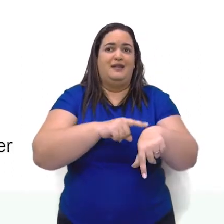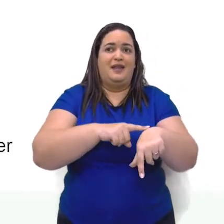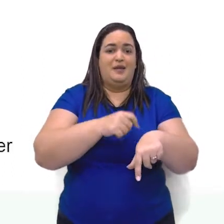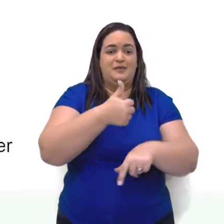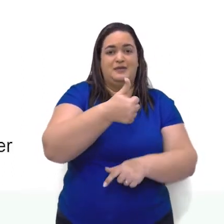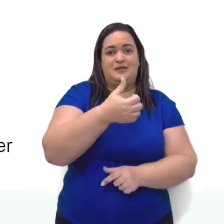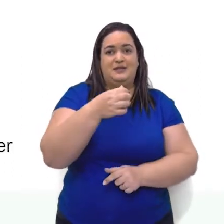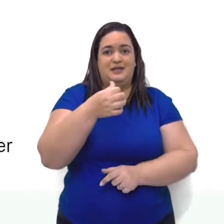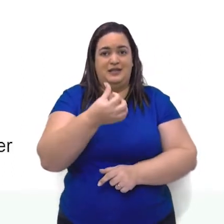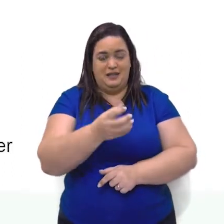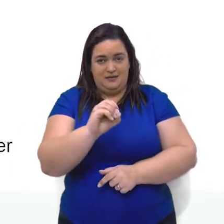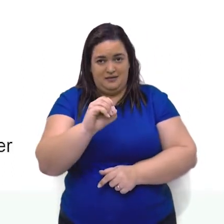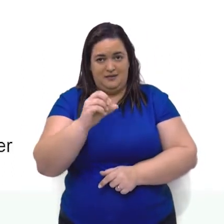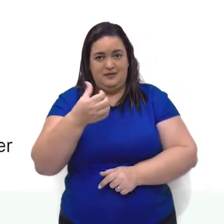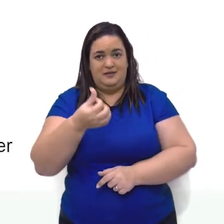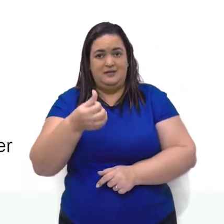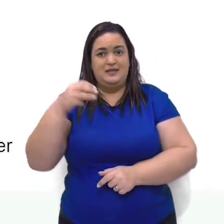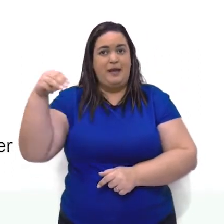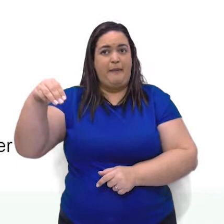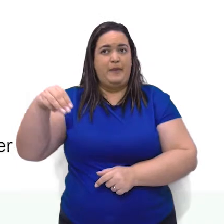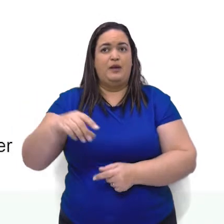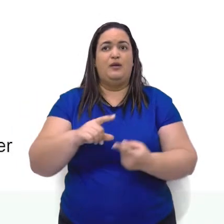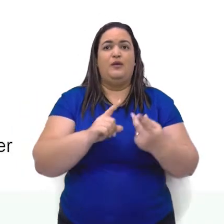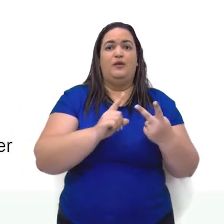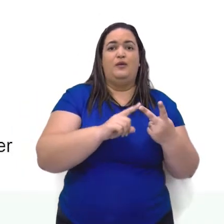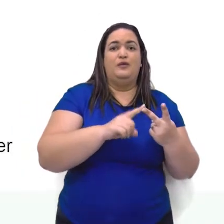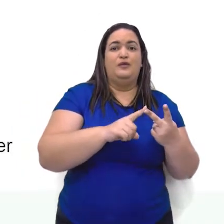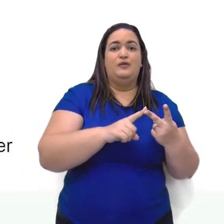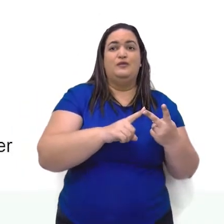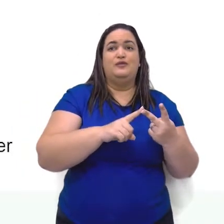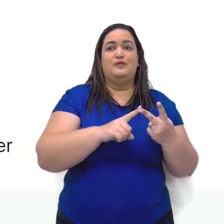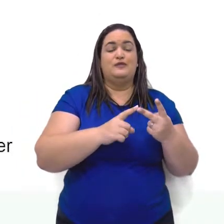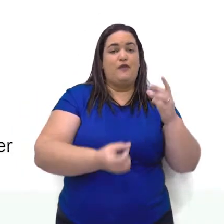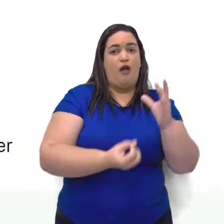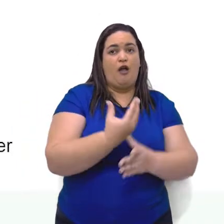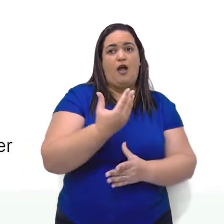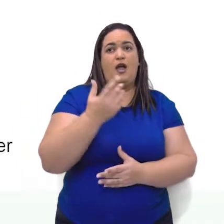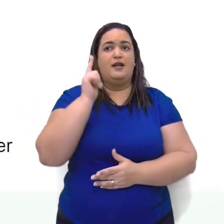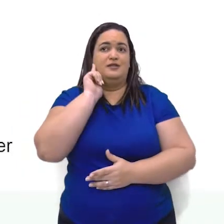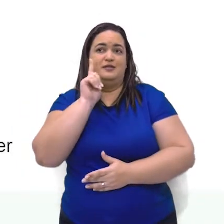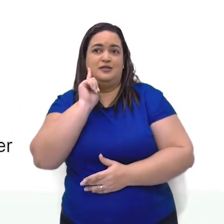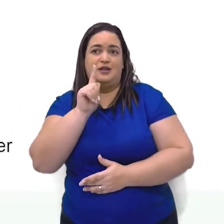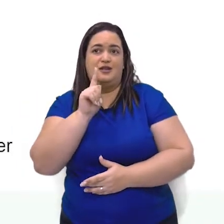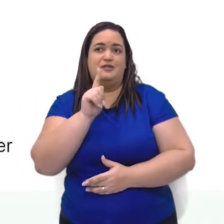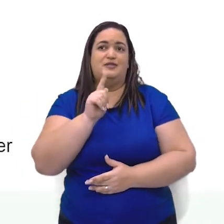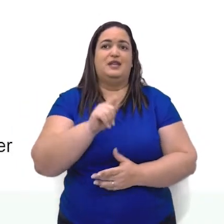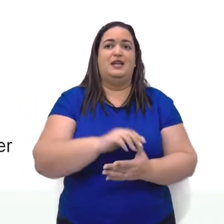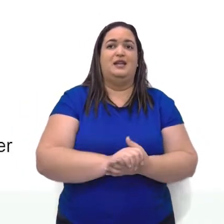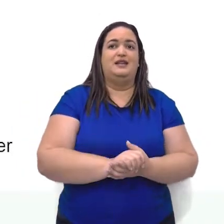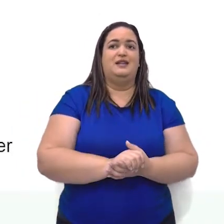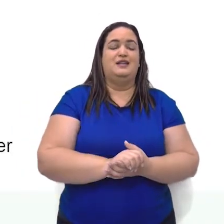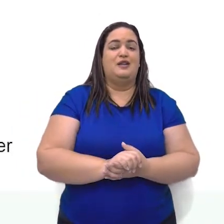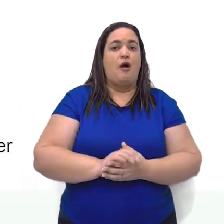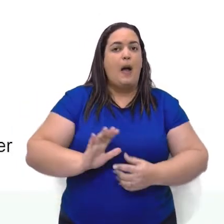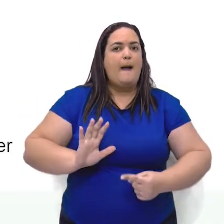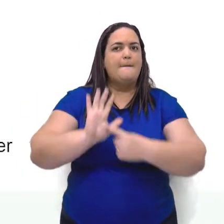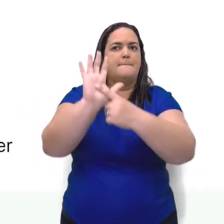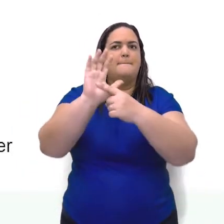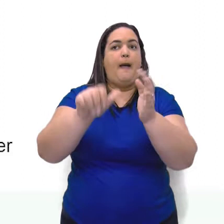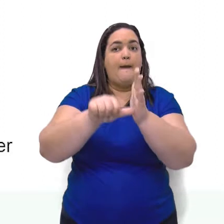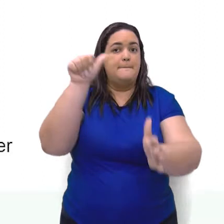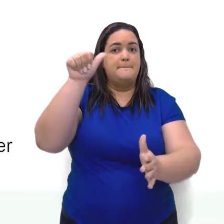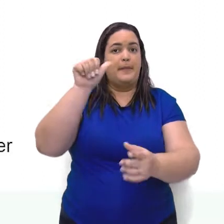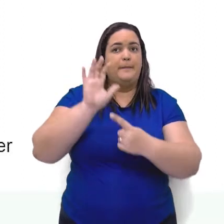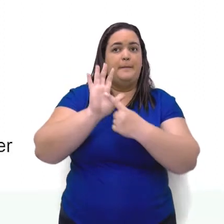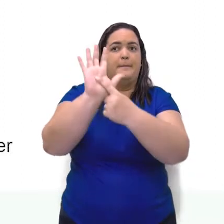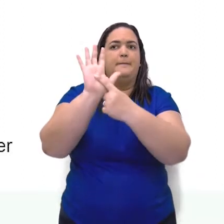Estados Unidos, de onde saiu o filme, a estreia nos Estados Unidos e no Brasil, porque antes eles lançam o filme lá fora